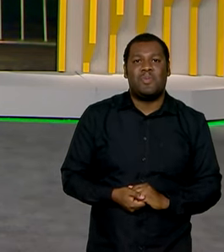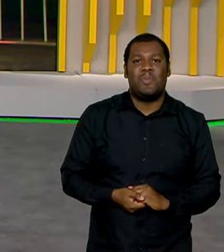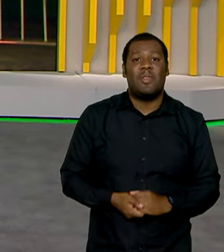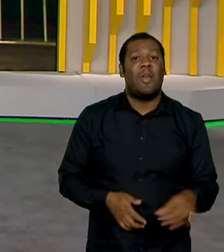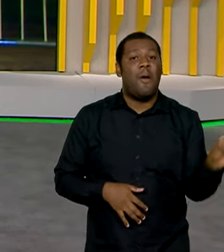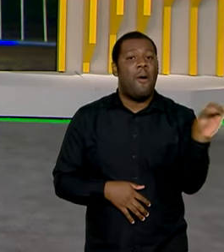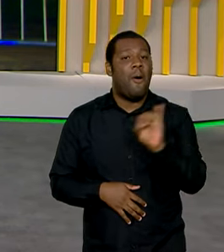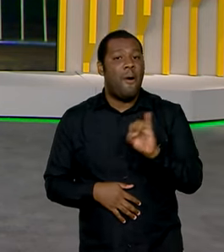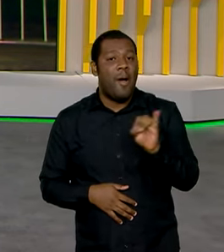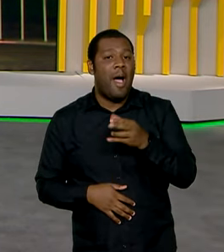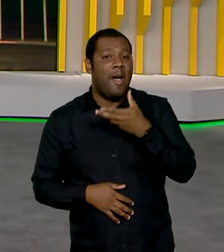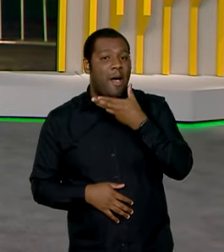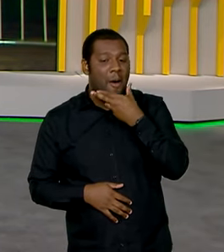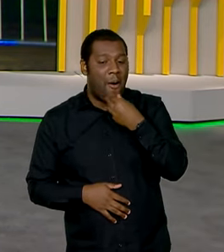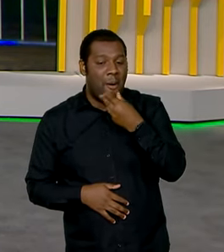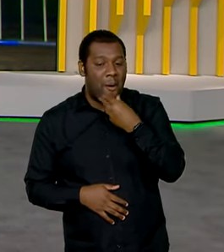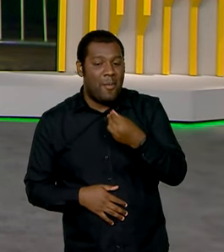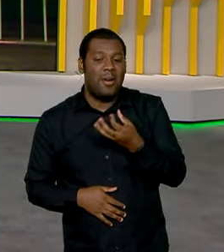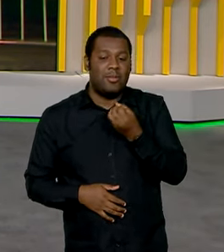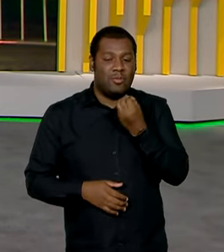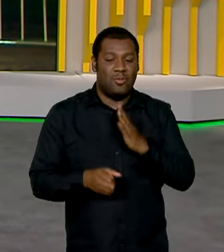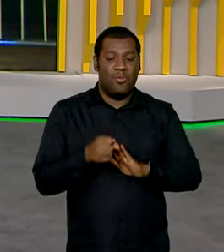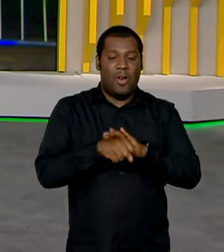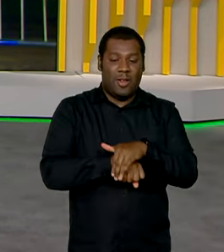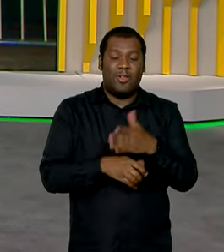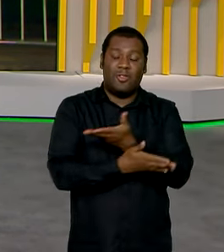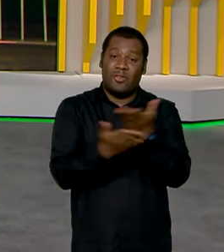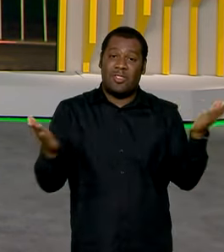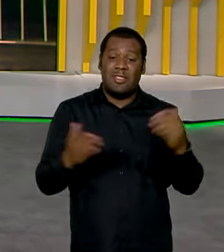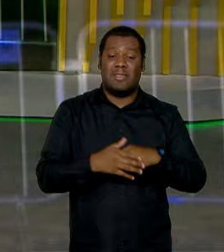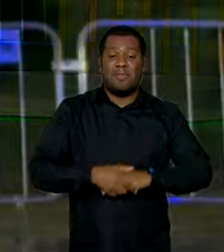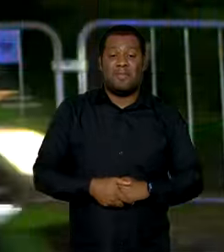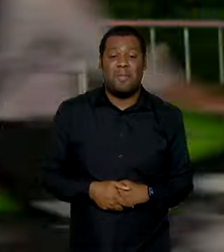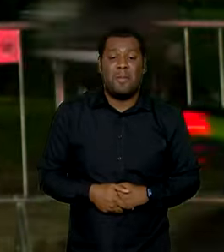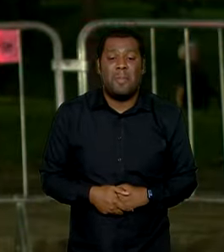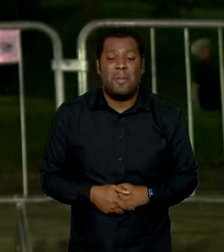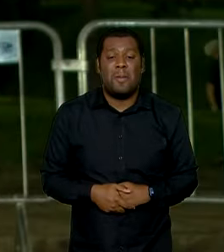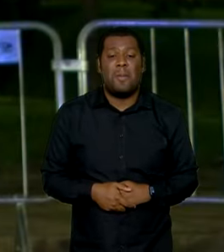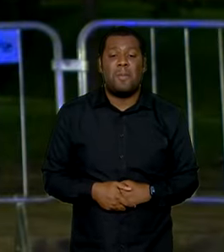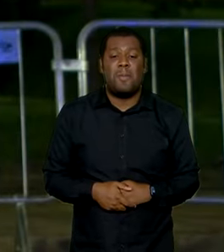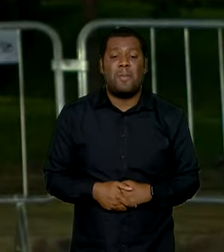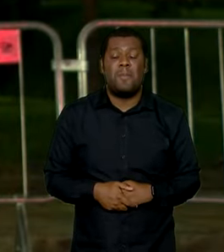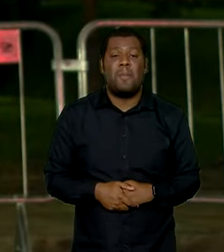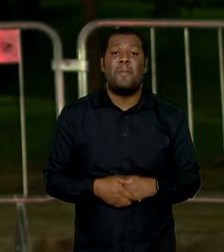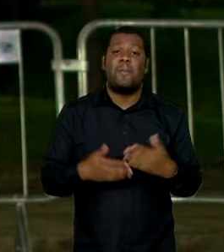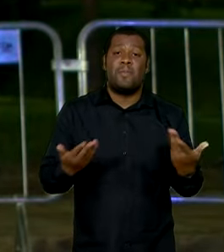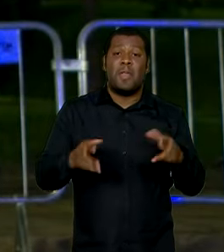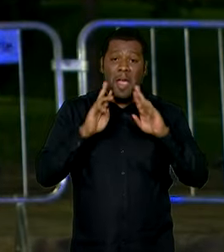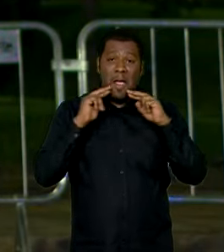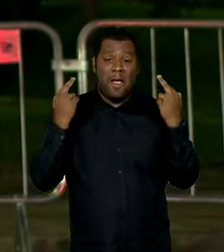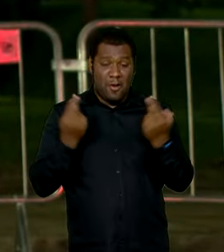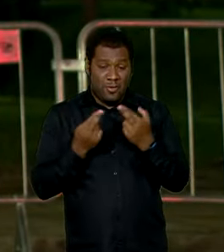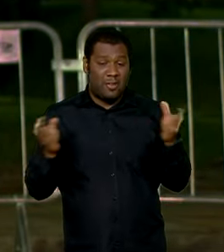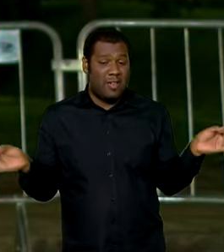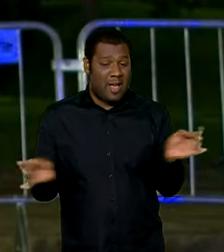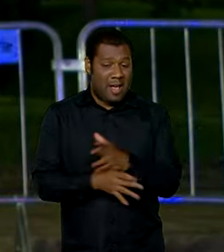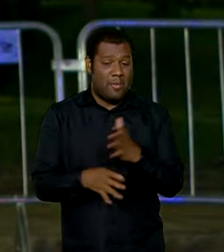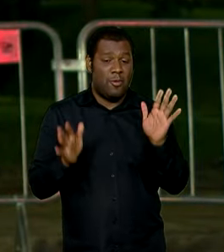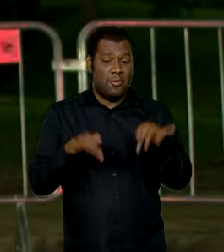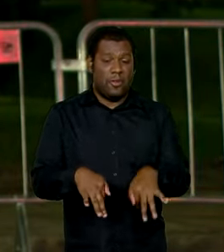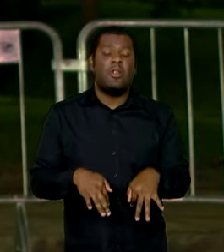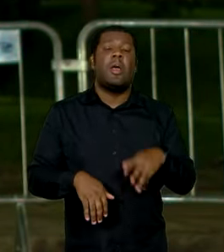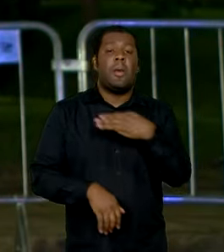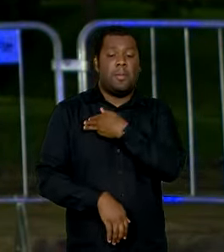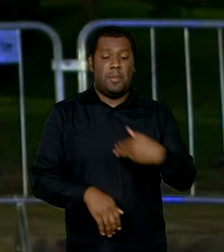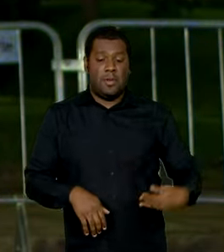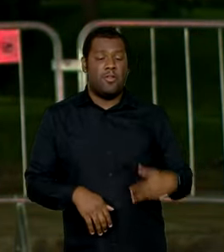Oi, Roberto, boa noite para você, boa noite a todos. Olha, depois do encerramento das reuniões, Haddad fez